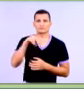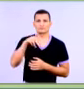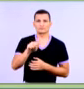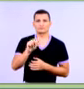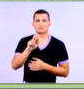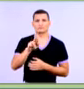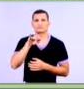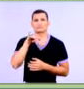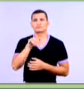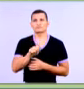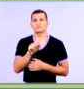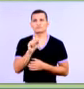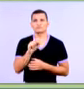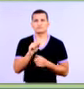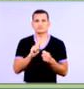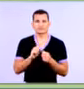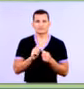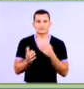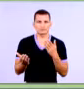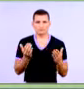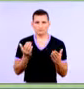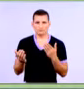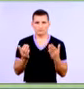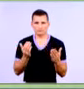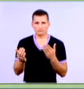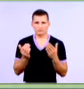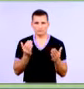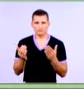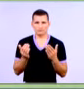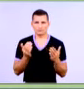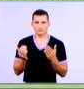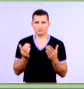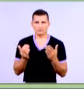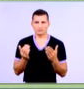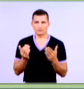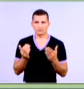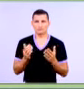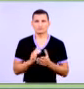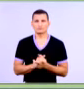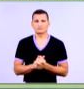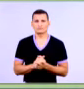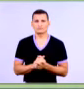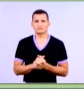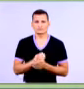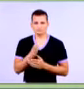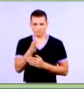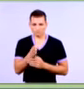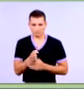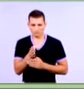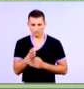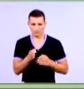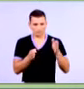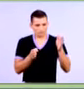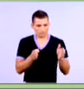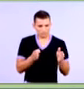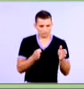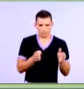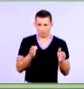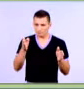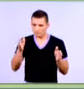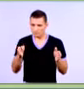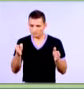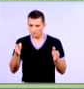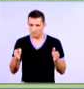O que ela faz? Compara com o elemento central, recalcula um novo início ou recalcula um novo fim. E